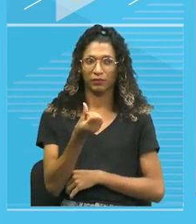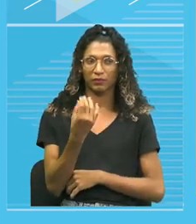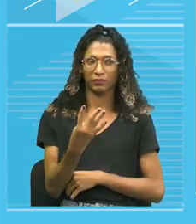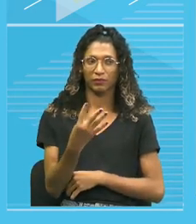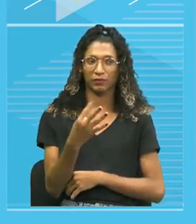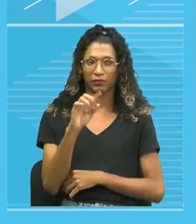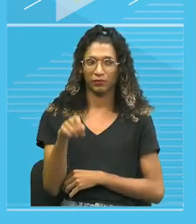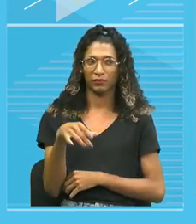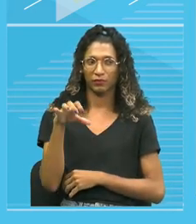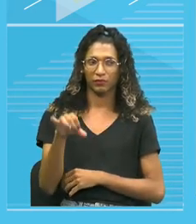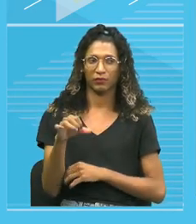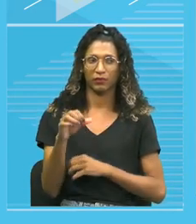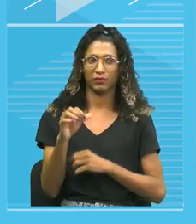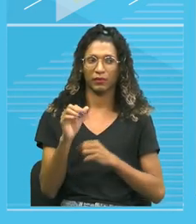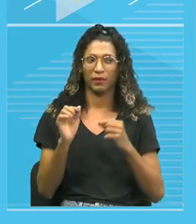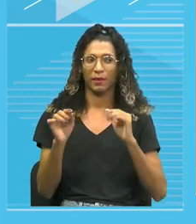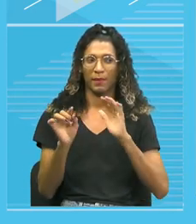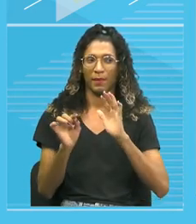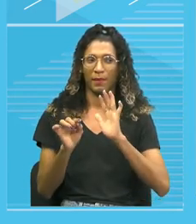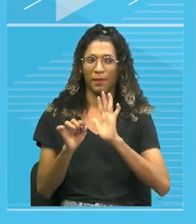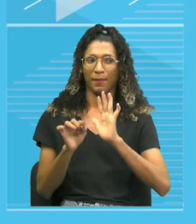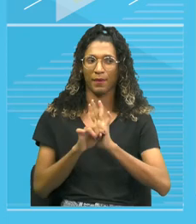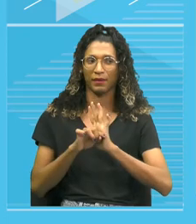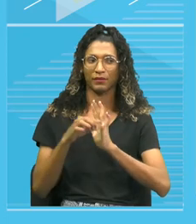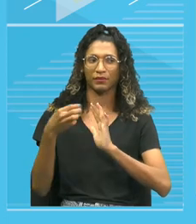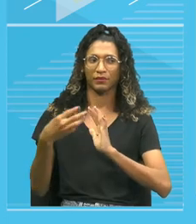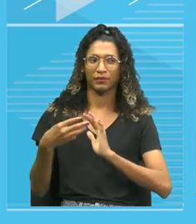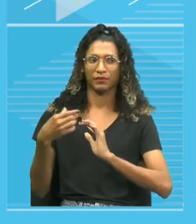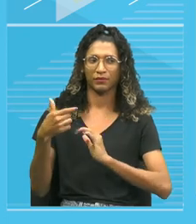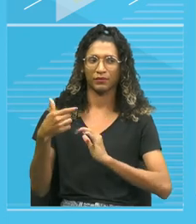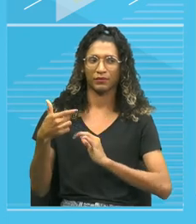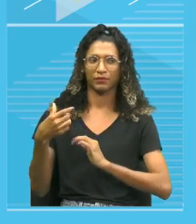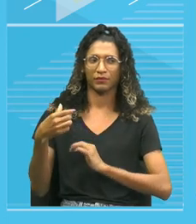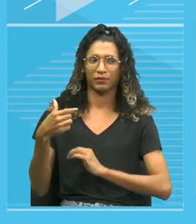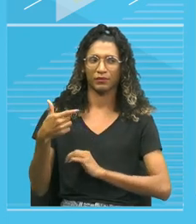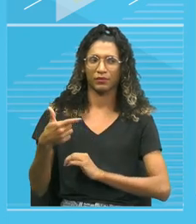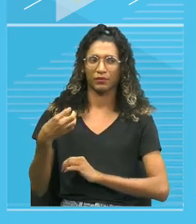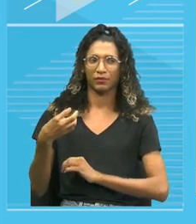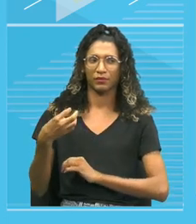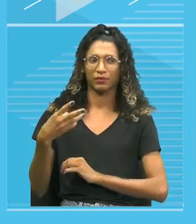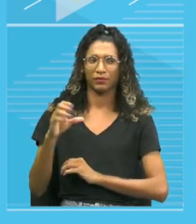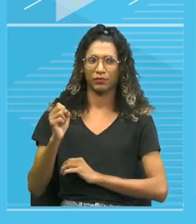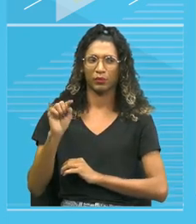- 238.5 que vai dar 726